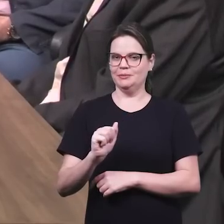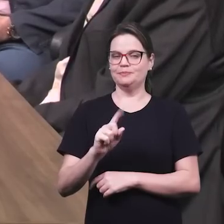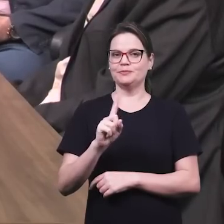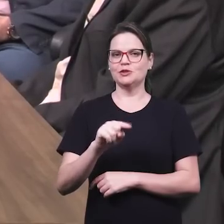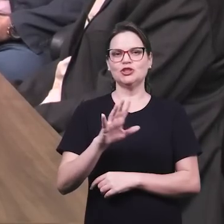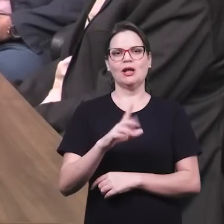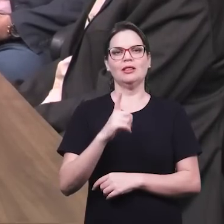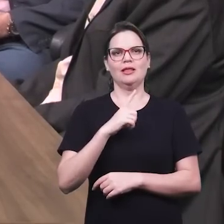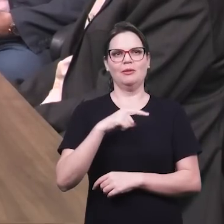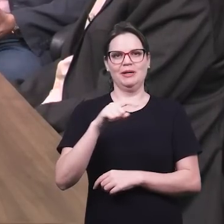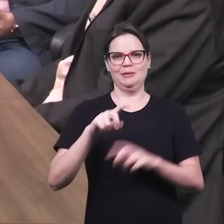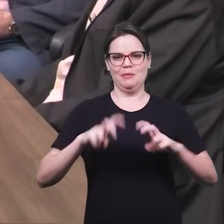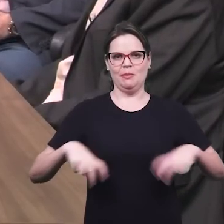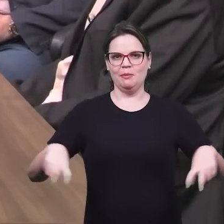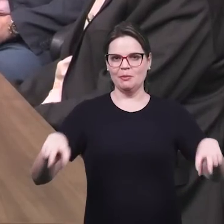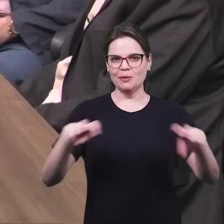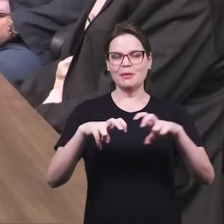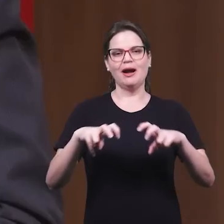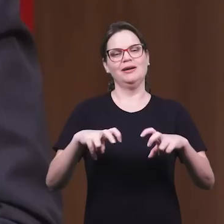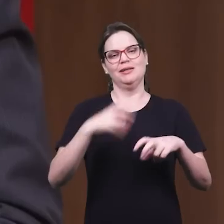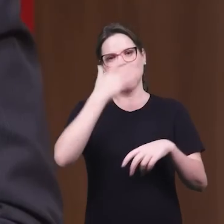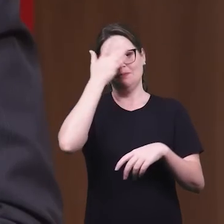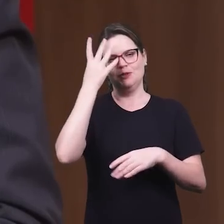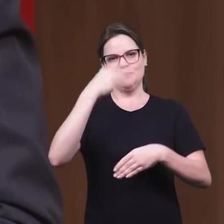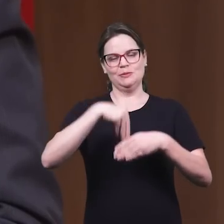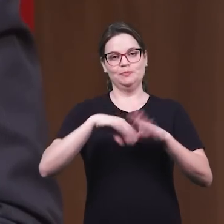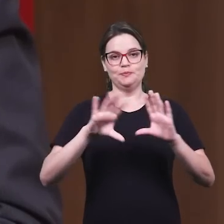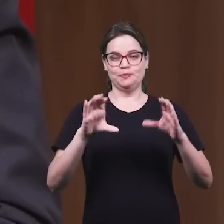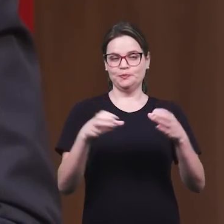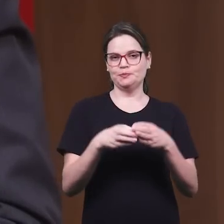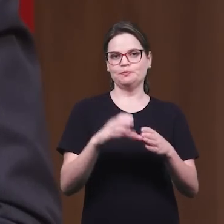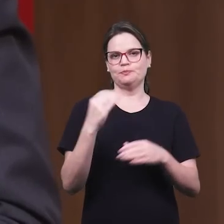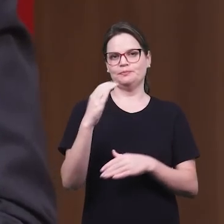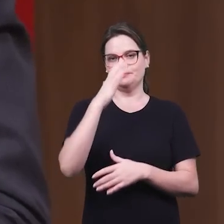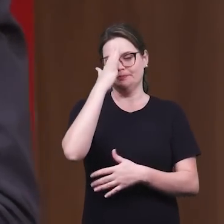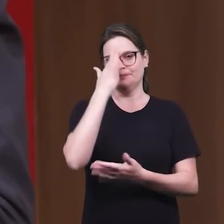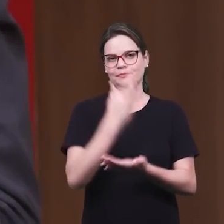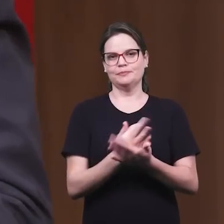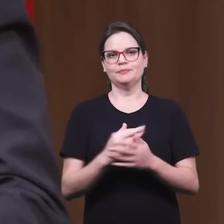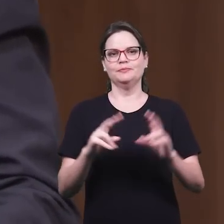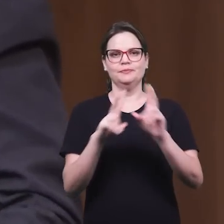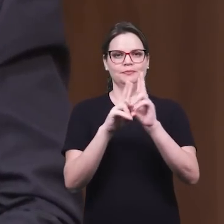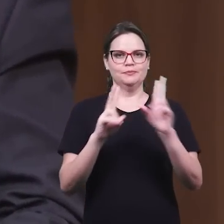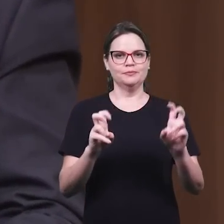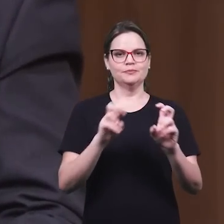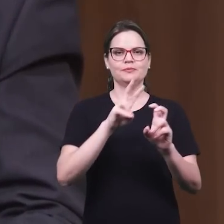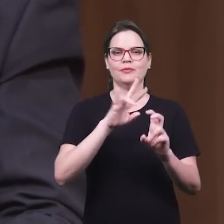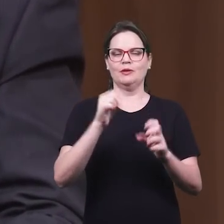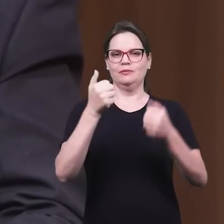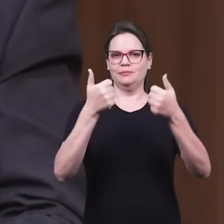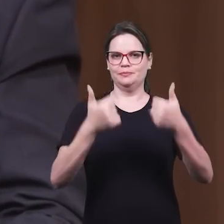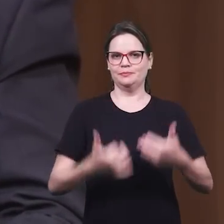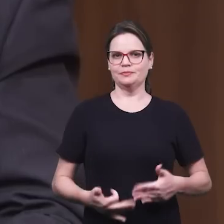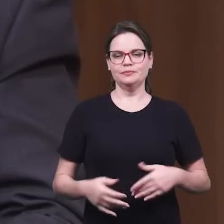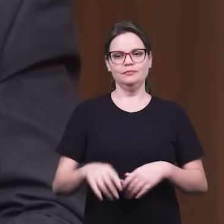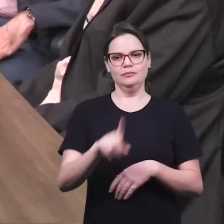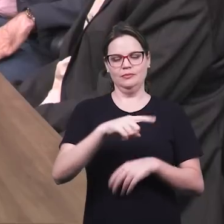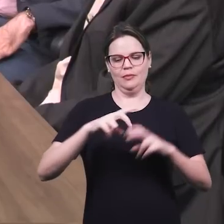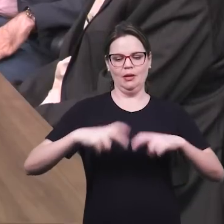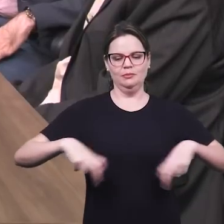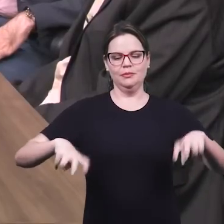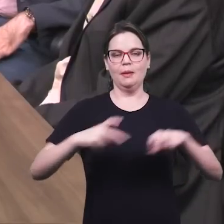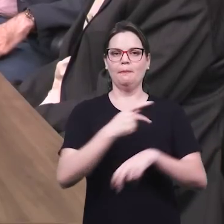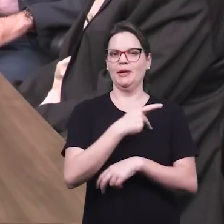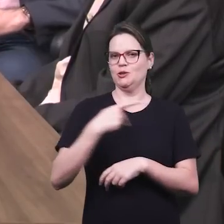Ciência e Fé para tratar a respeito desse assunto, que inclusive são pastores da Igreja